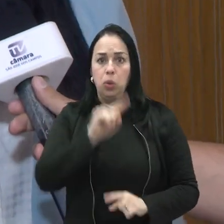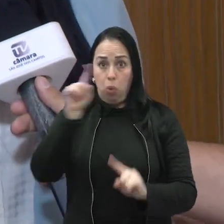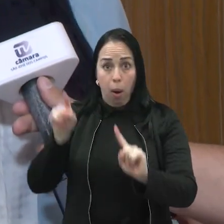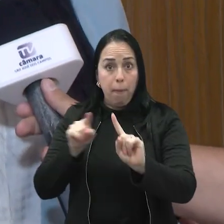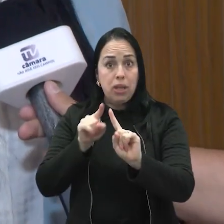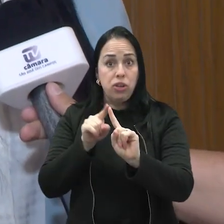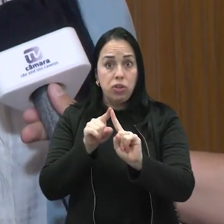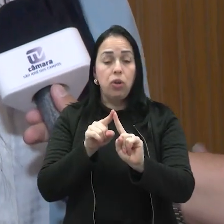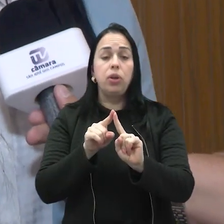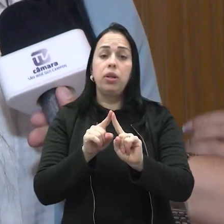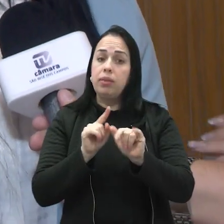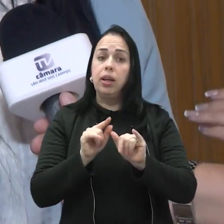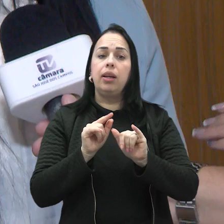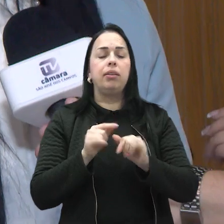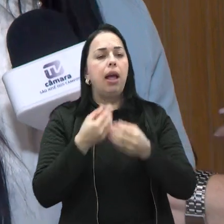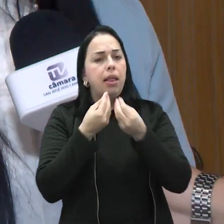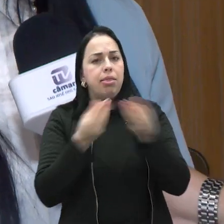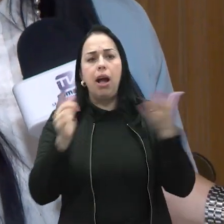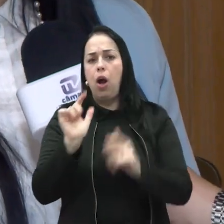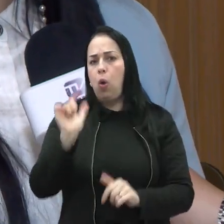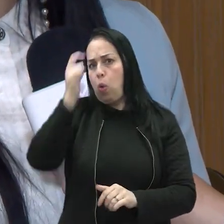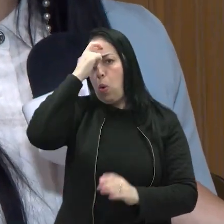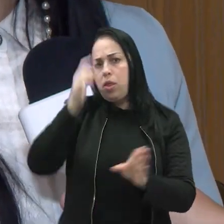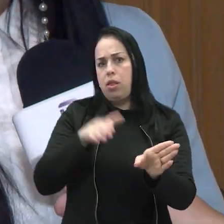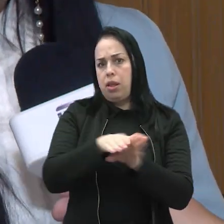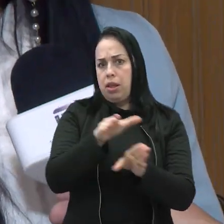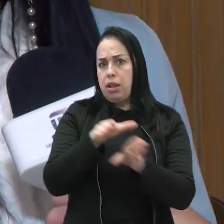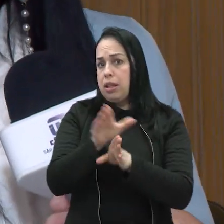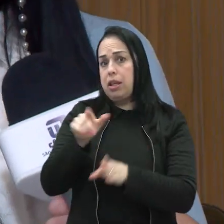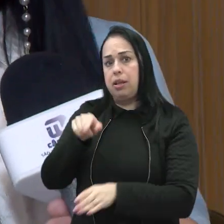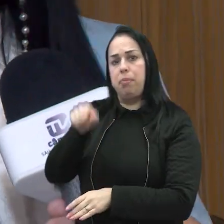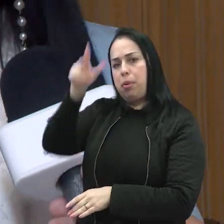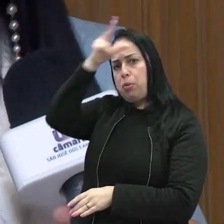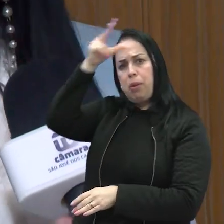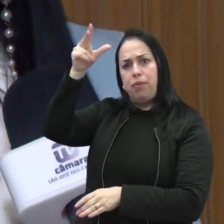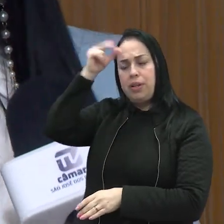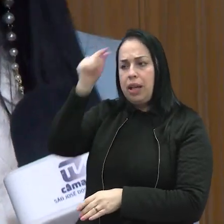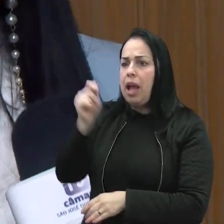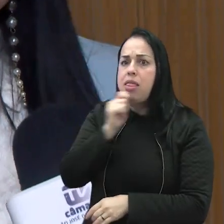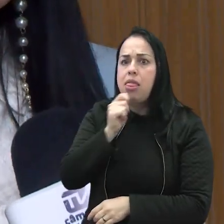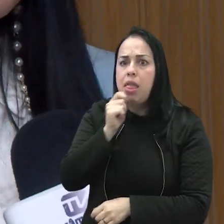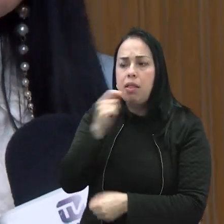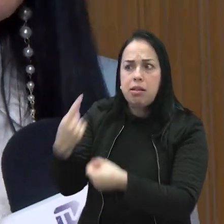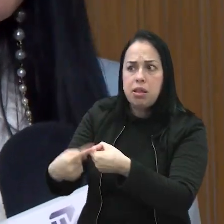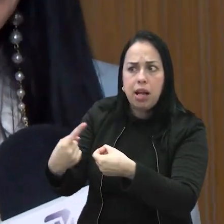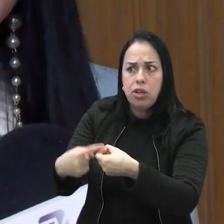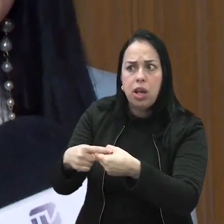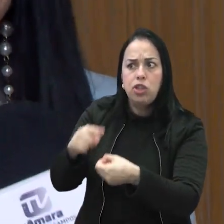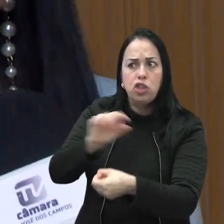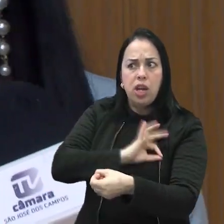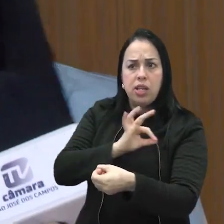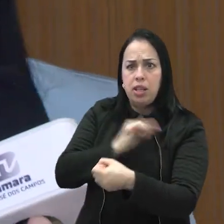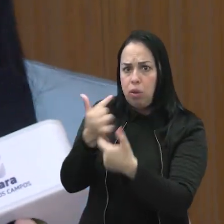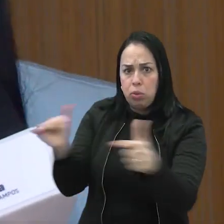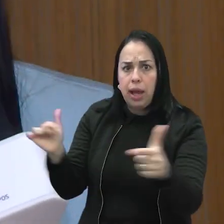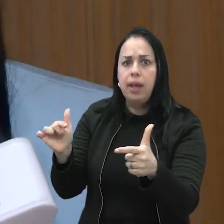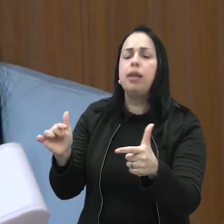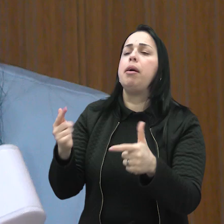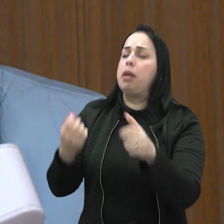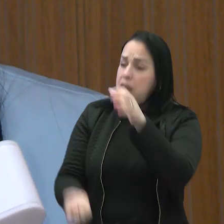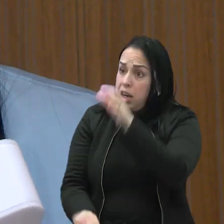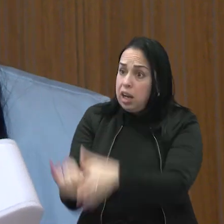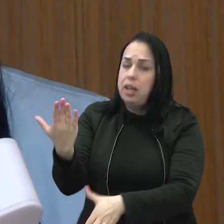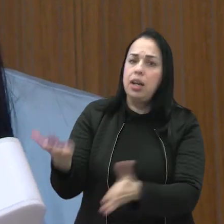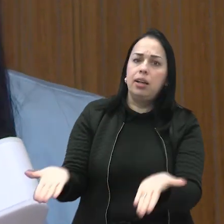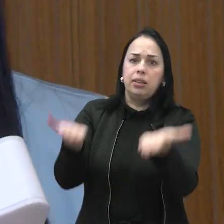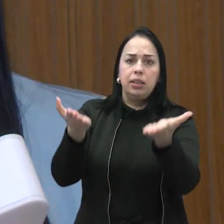também neste encontro é promover a conscientização dos prefeitos que ainda não têm guardas municipais nas suas cidades, que possam instituir